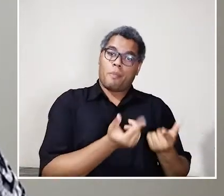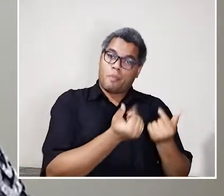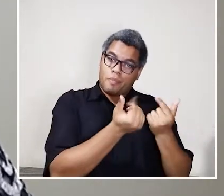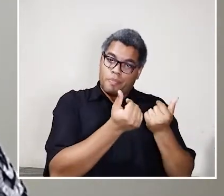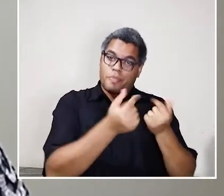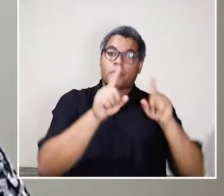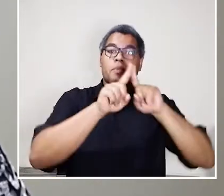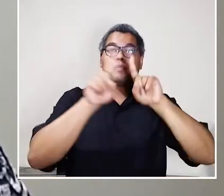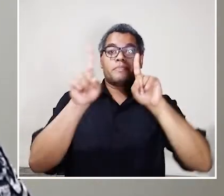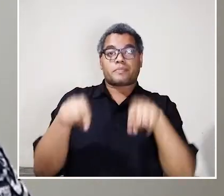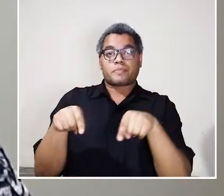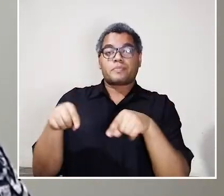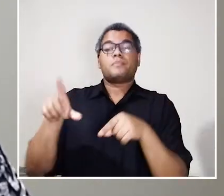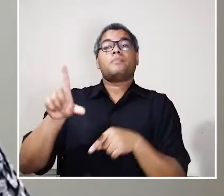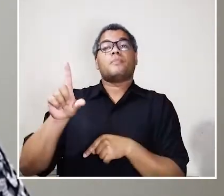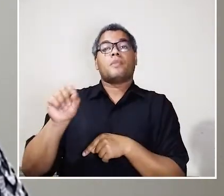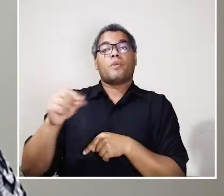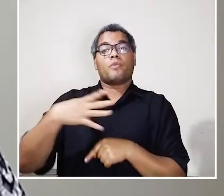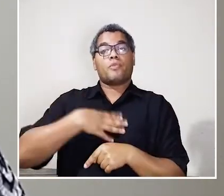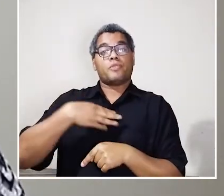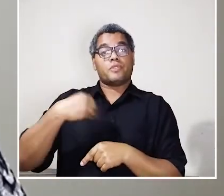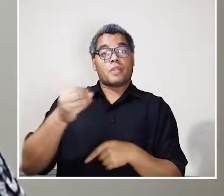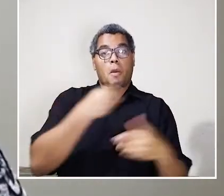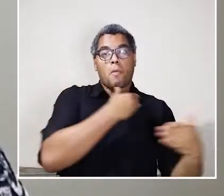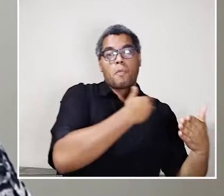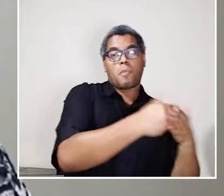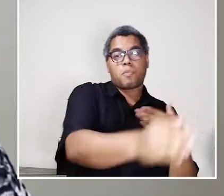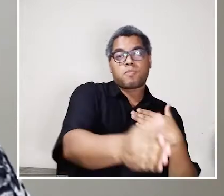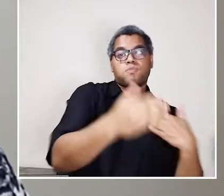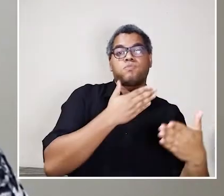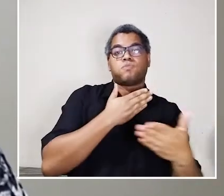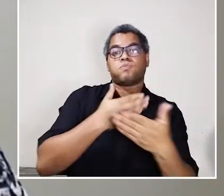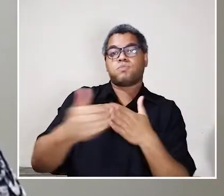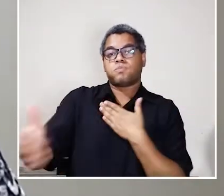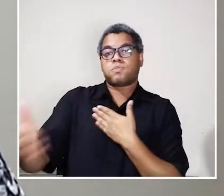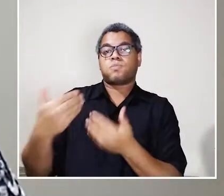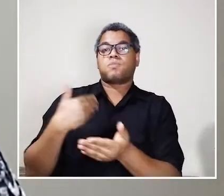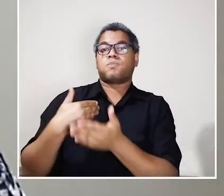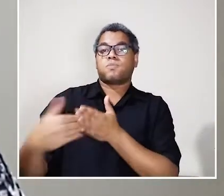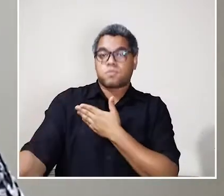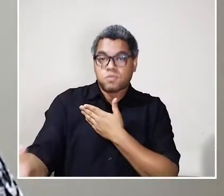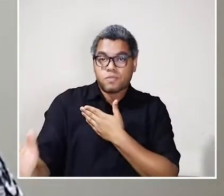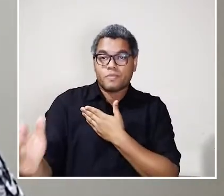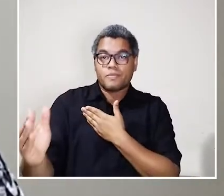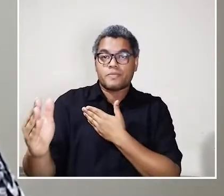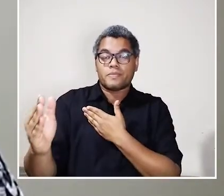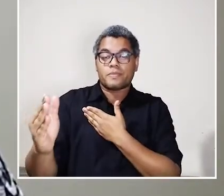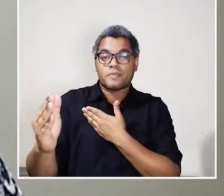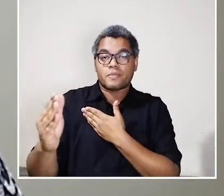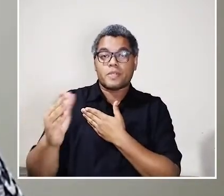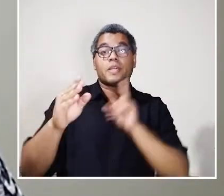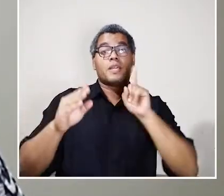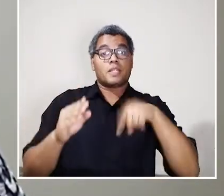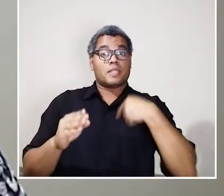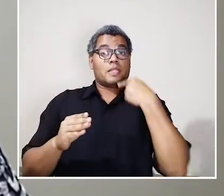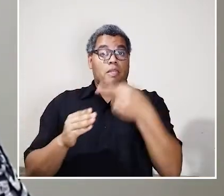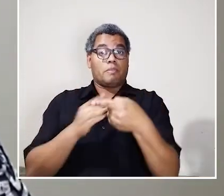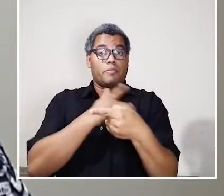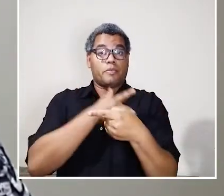bens, todos os seus empregados. Em seguida ele perdeu os seus 10 filhos num só